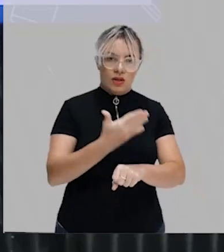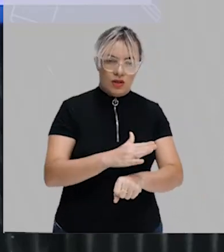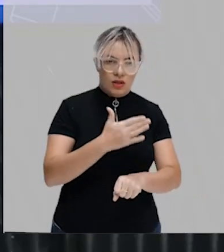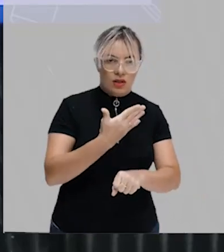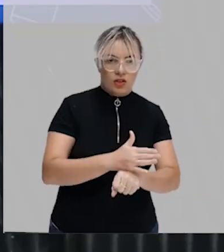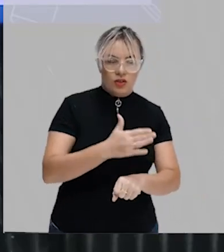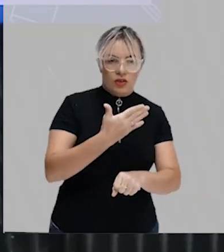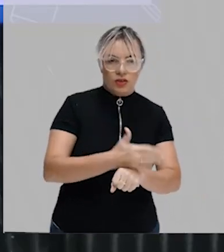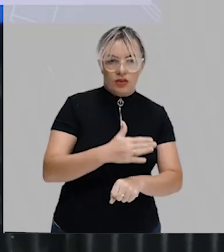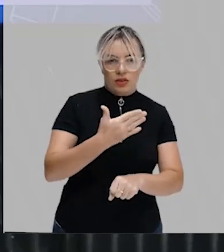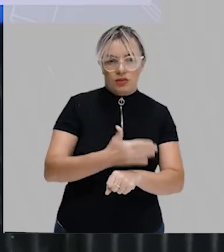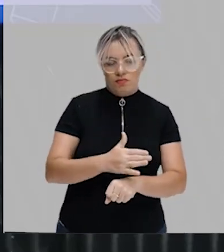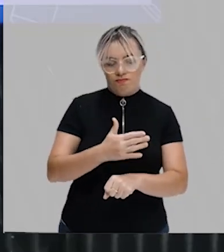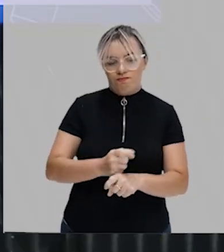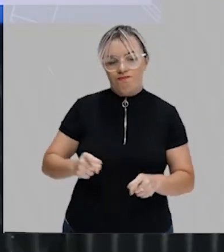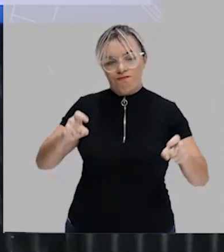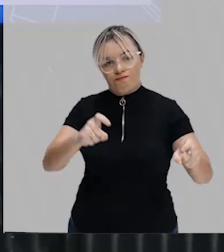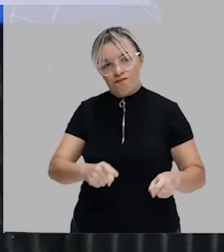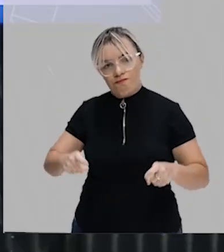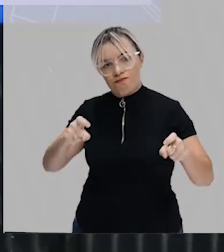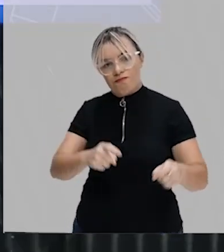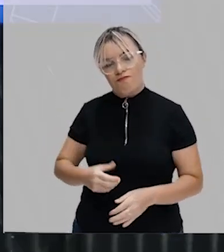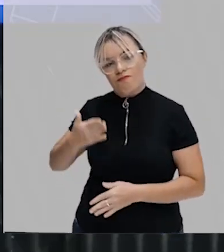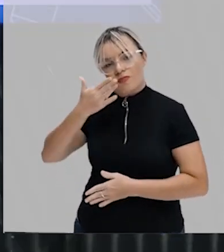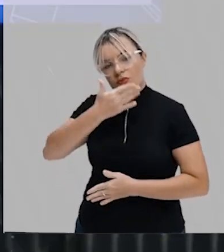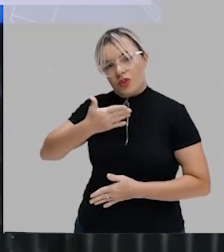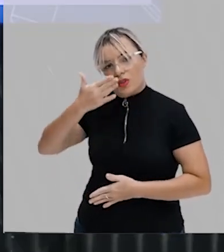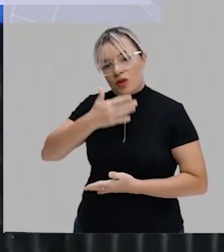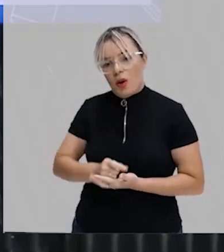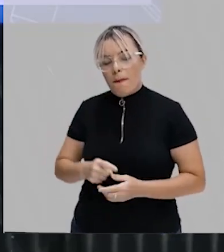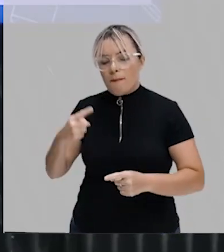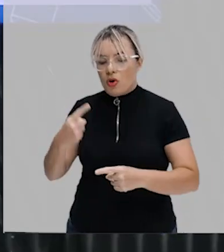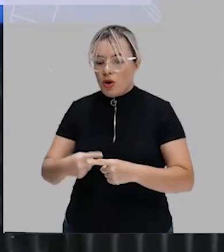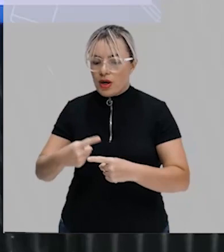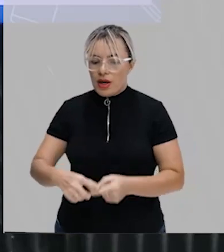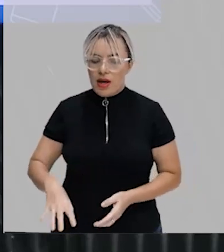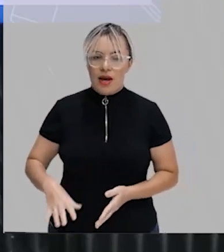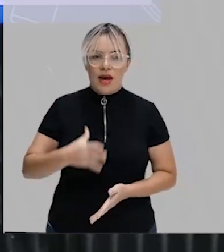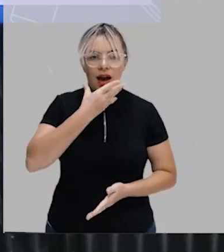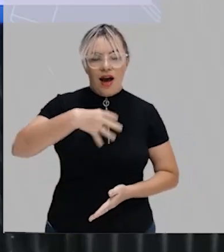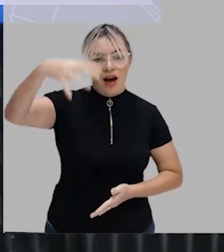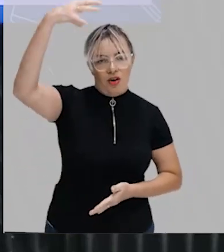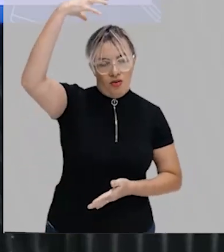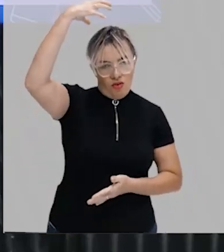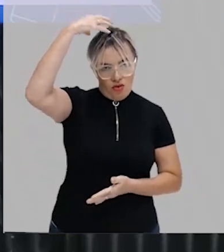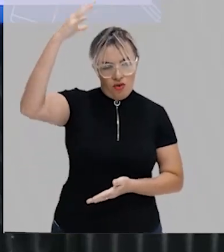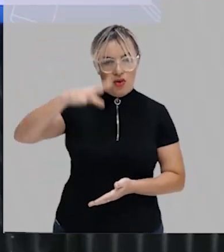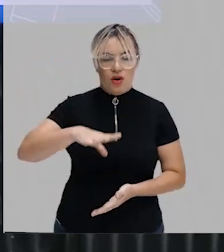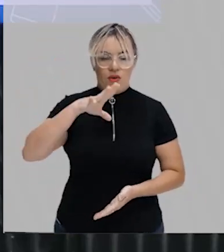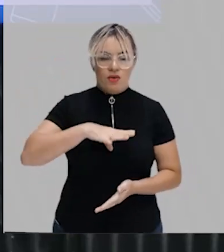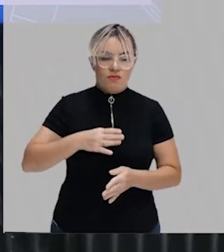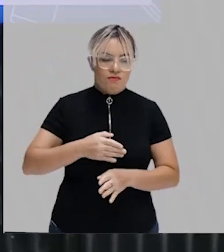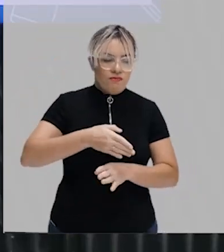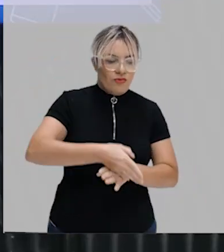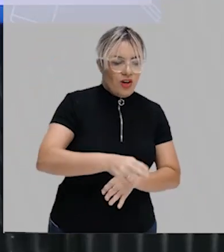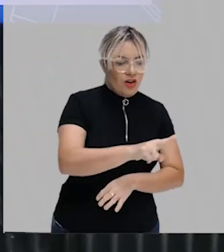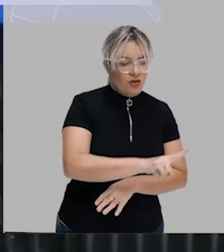açucareira, que a coroa portuguesa vai implantar inicialmente na nossa